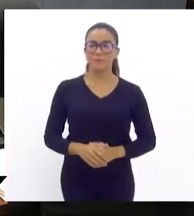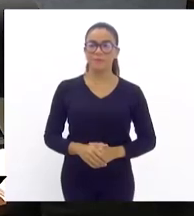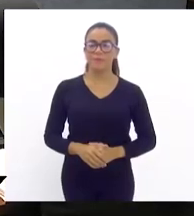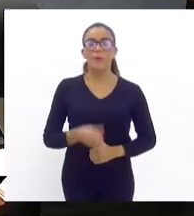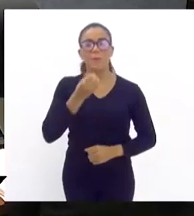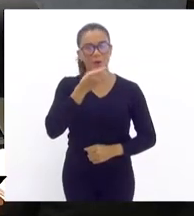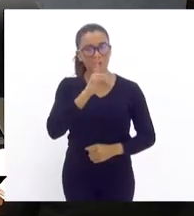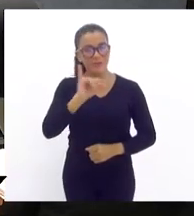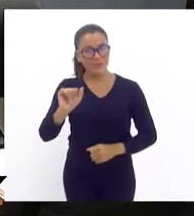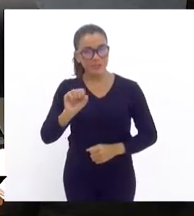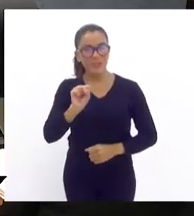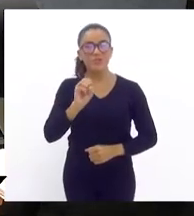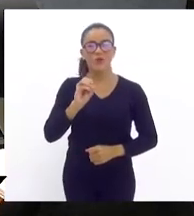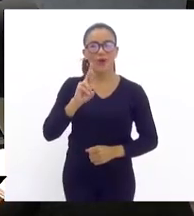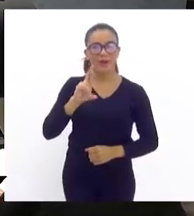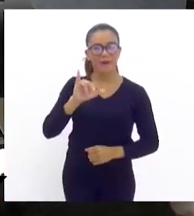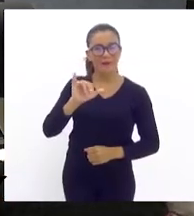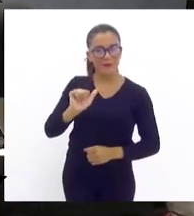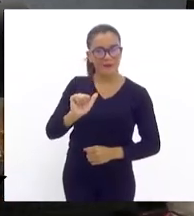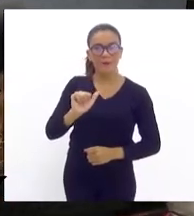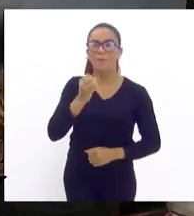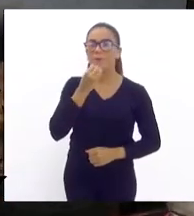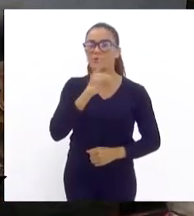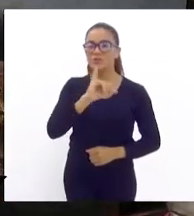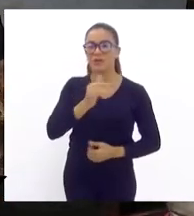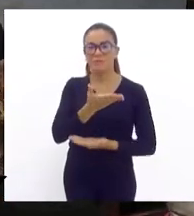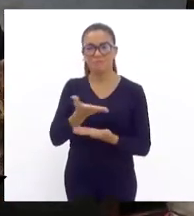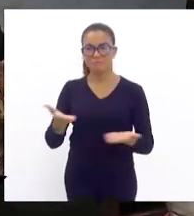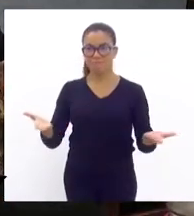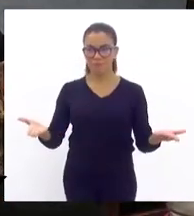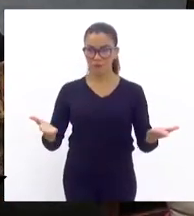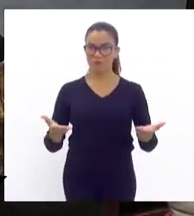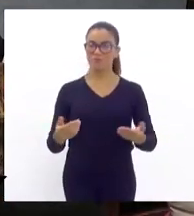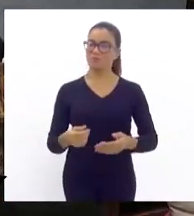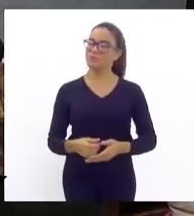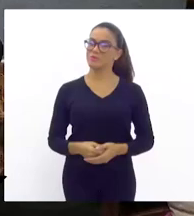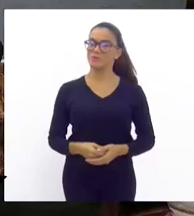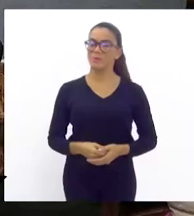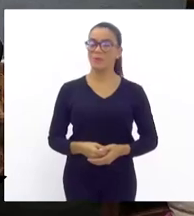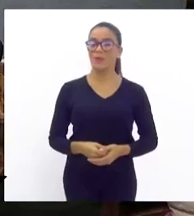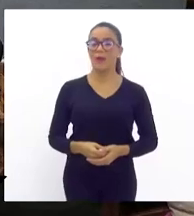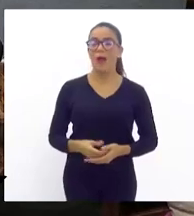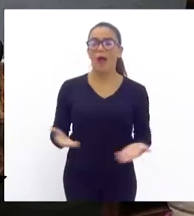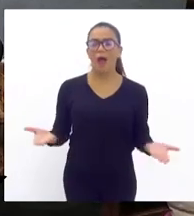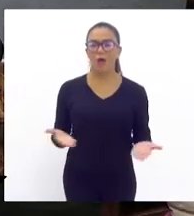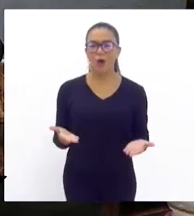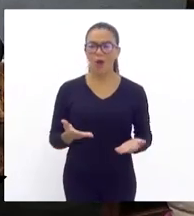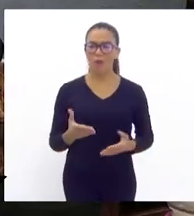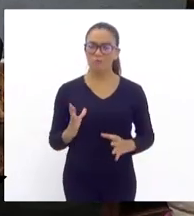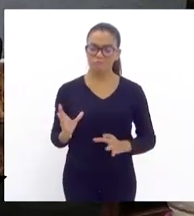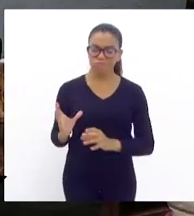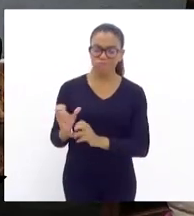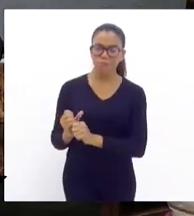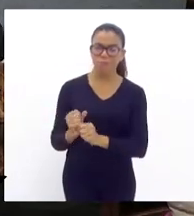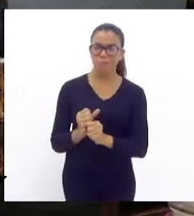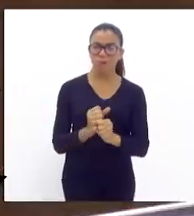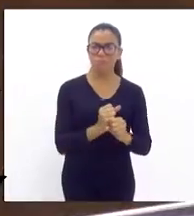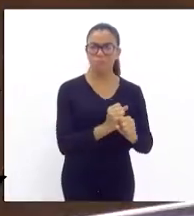Bom dia, Soraya. Bom dia a todos. Bom dia a todos. Eu trago aqui alguns números para